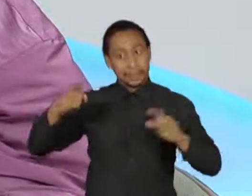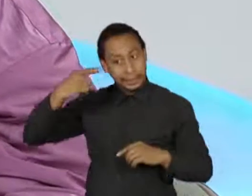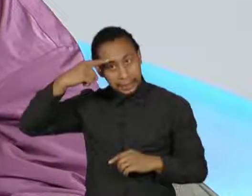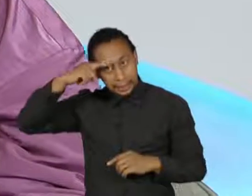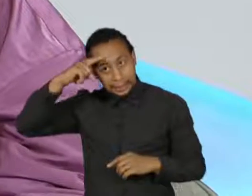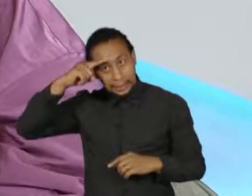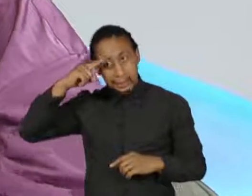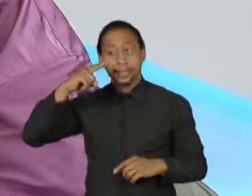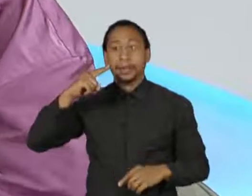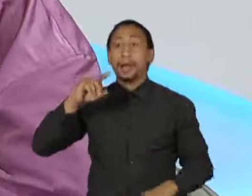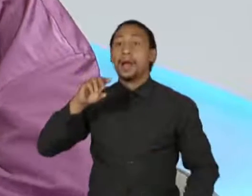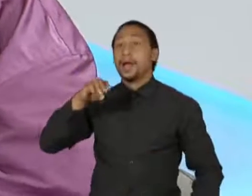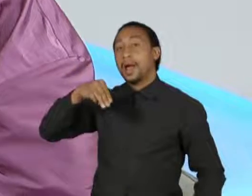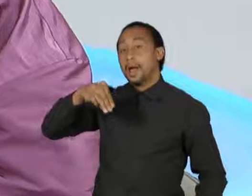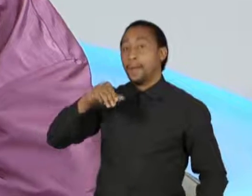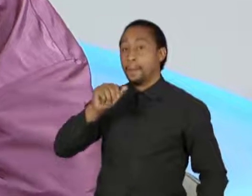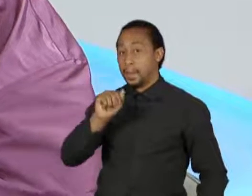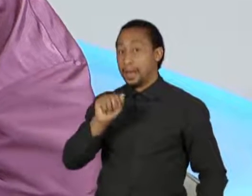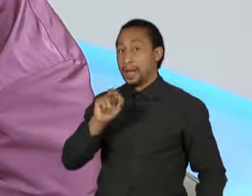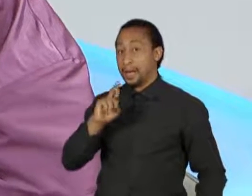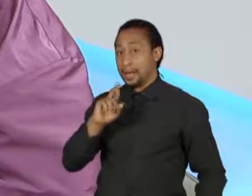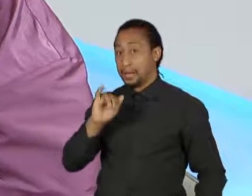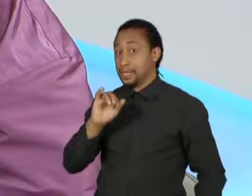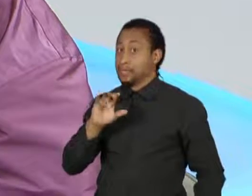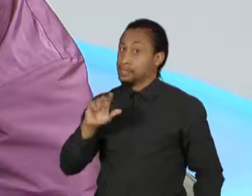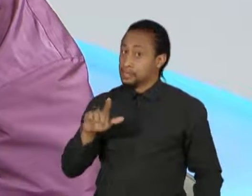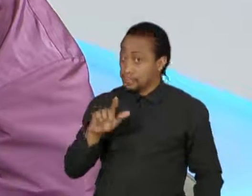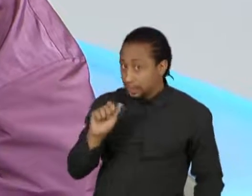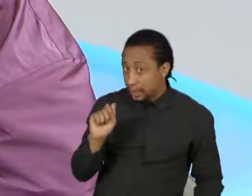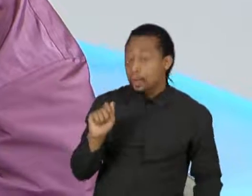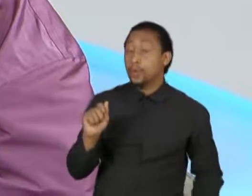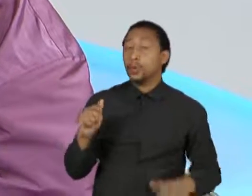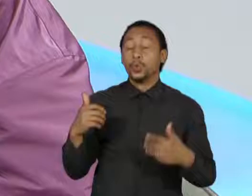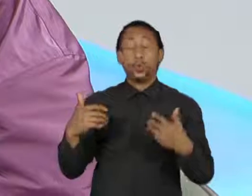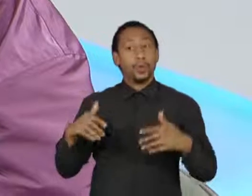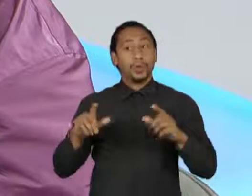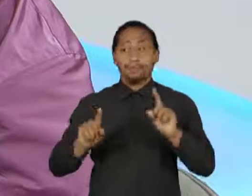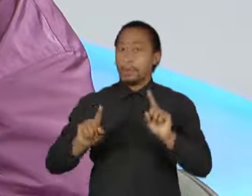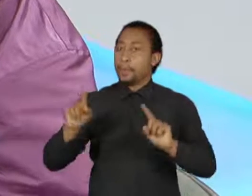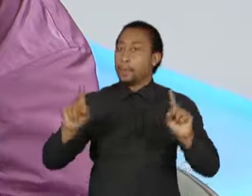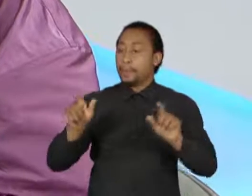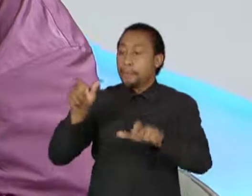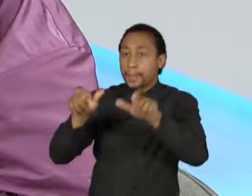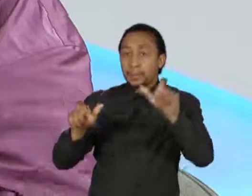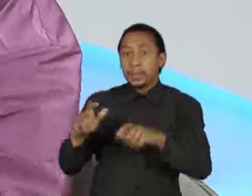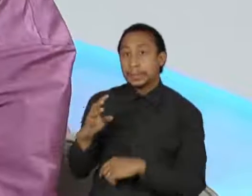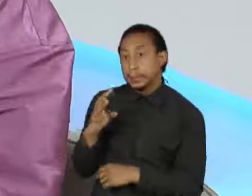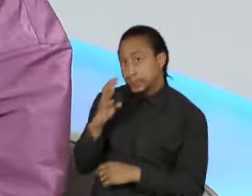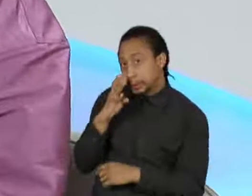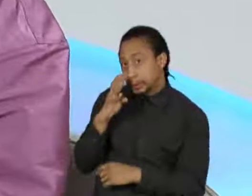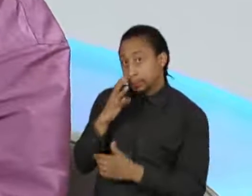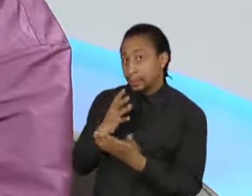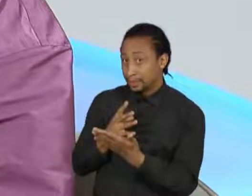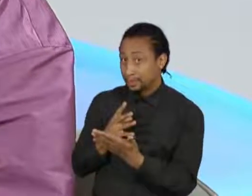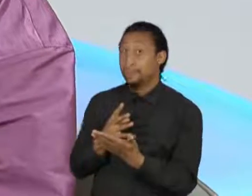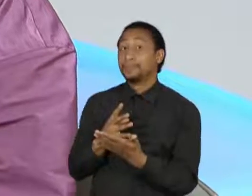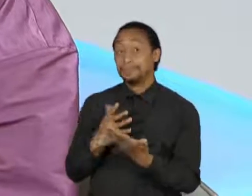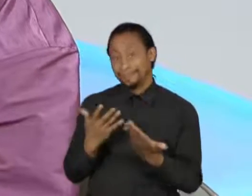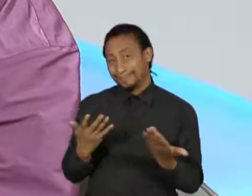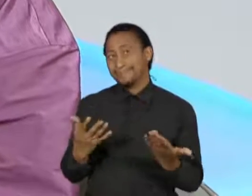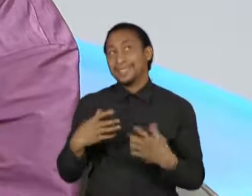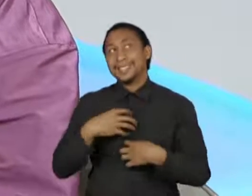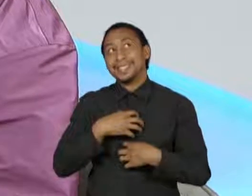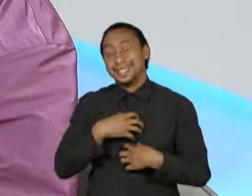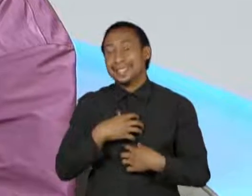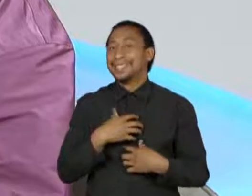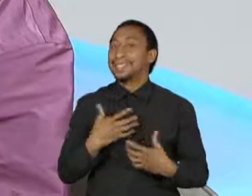Donato, com o Chico Chico. E que são pessoas que eu admiro muito, assim. E era a categoria que eu gostaria que o disco